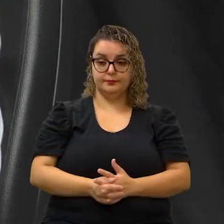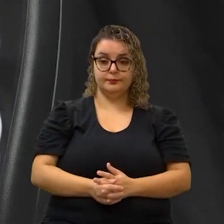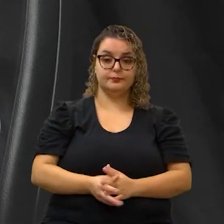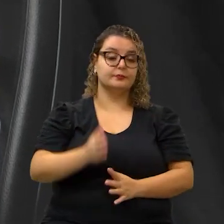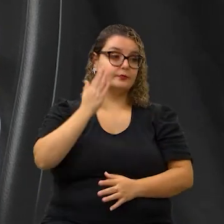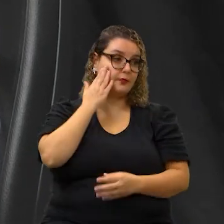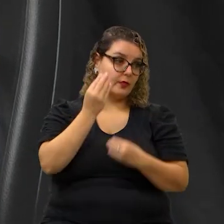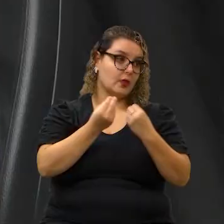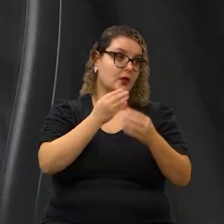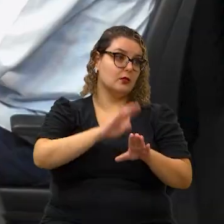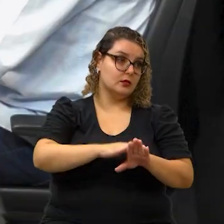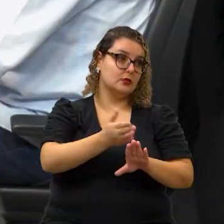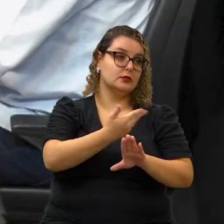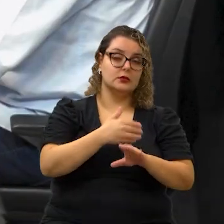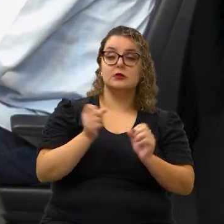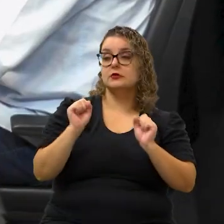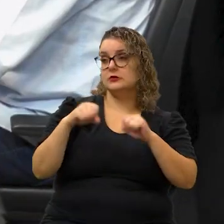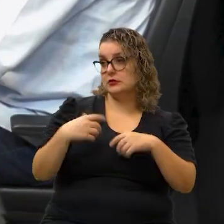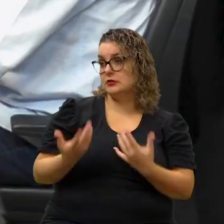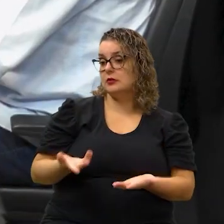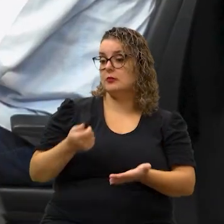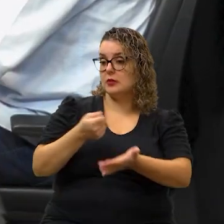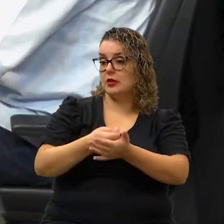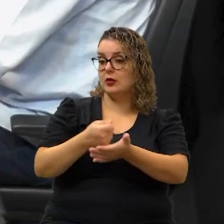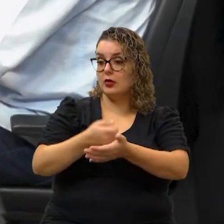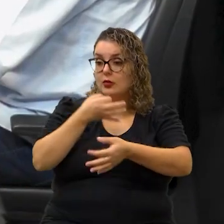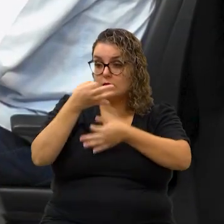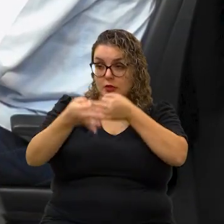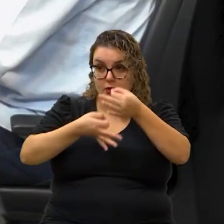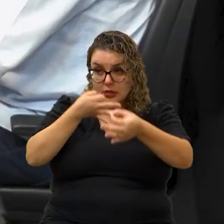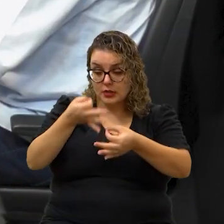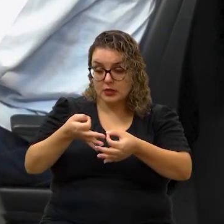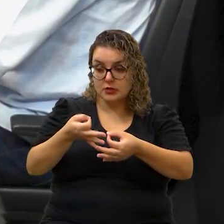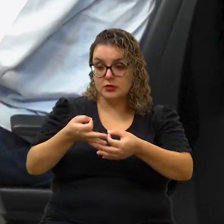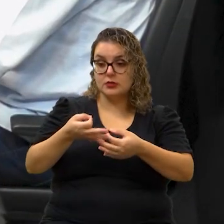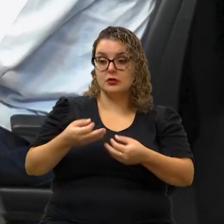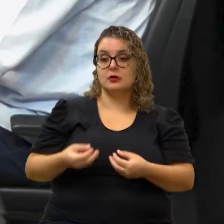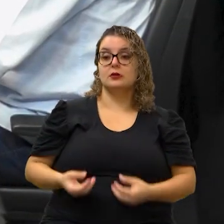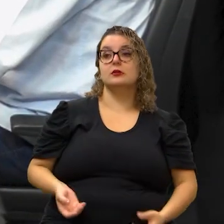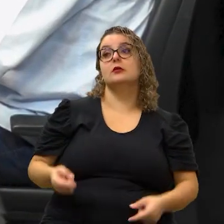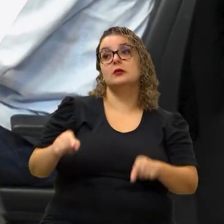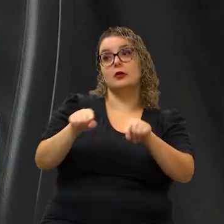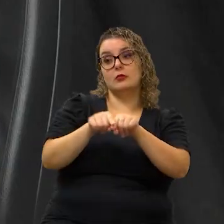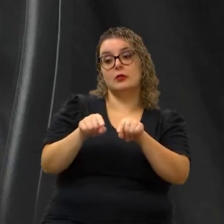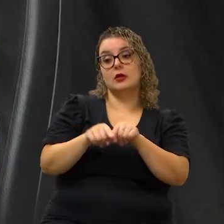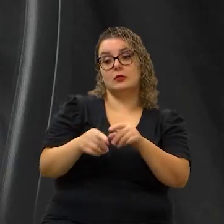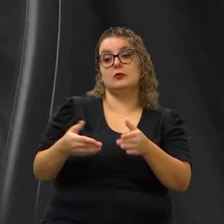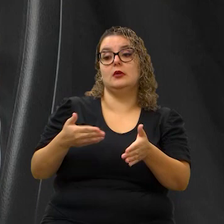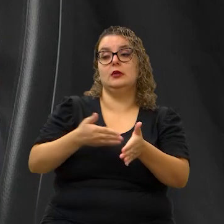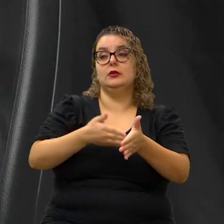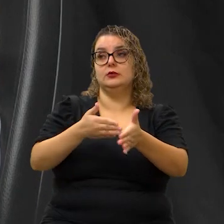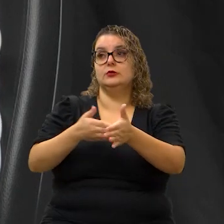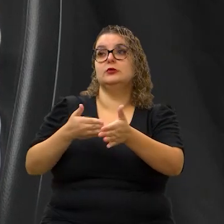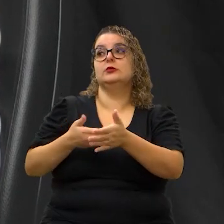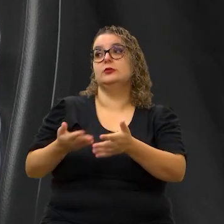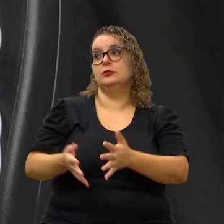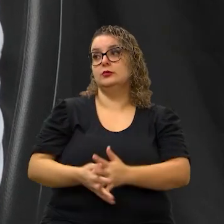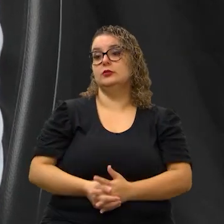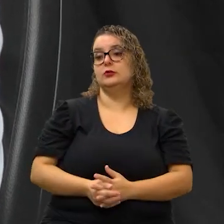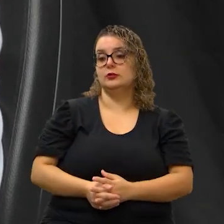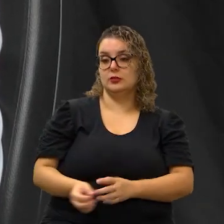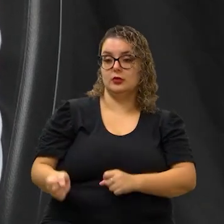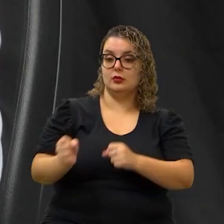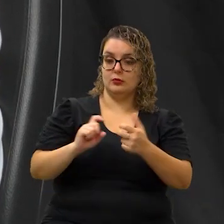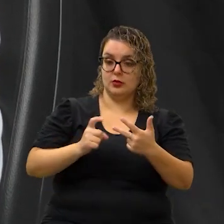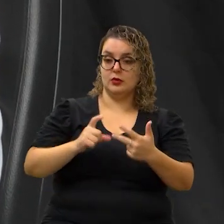executivo. Saber como funciona do outro lado. Para você poder cobrar e fazer crítica, levando em conta também as